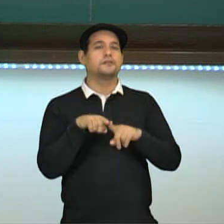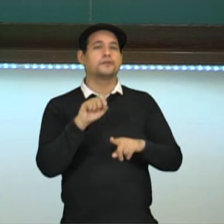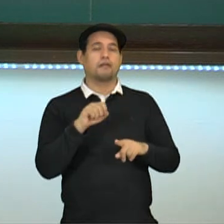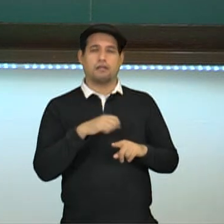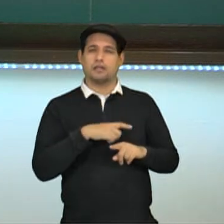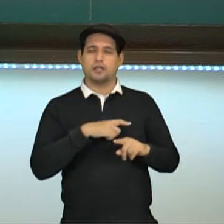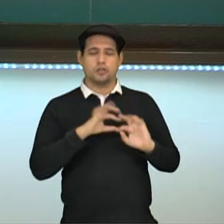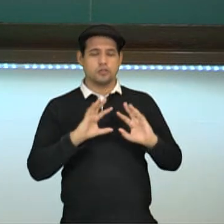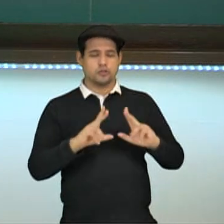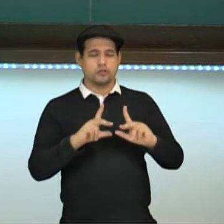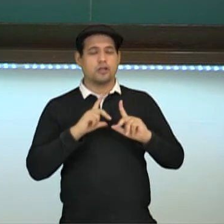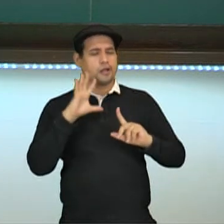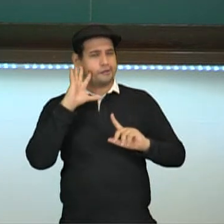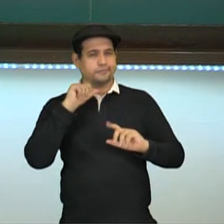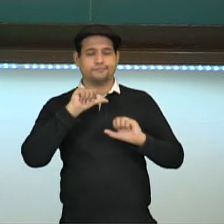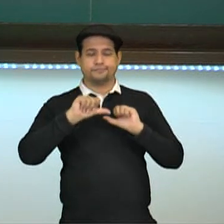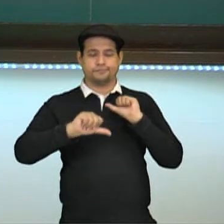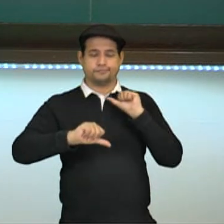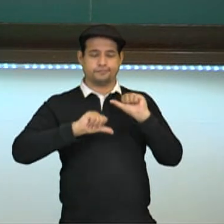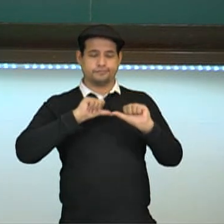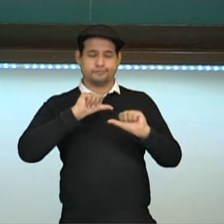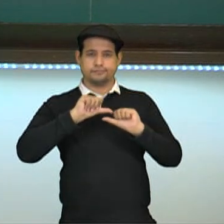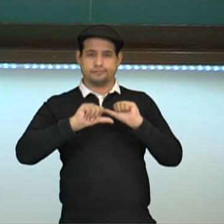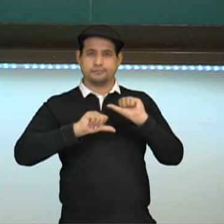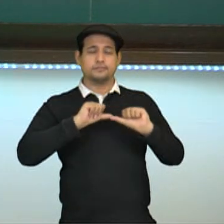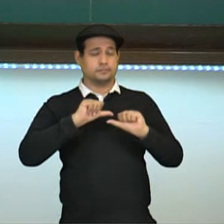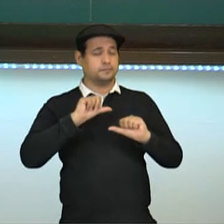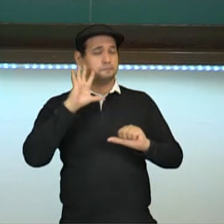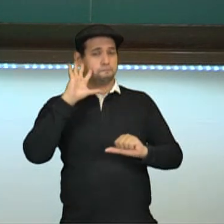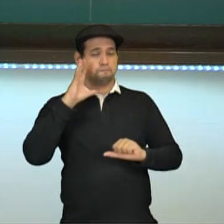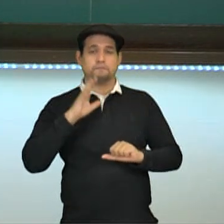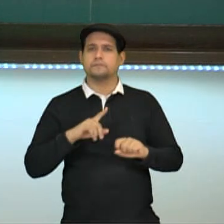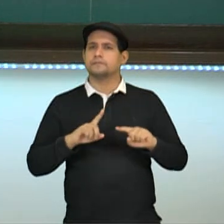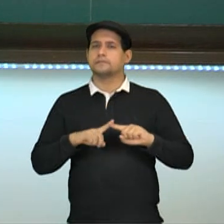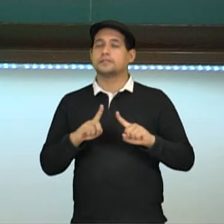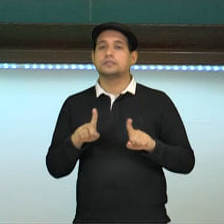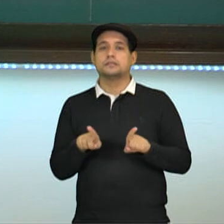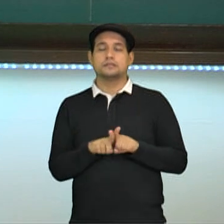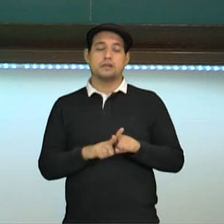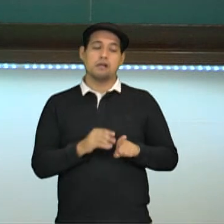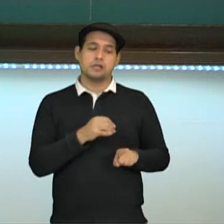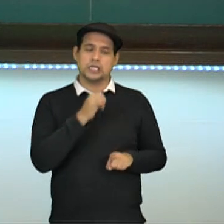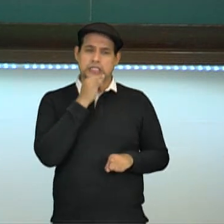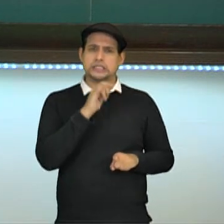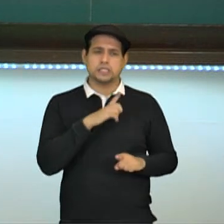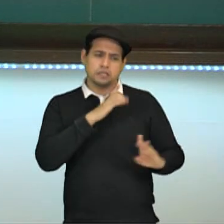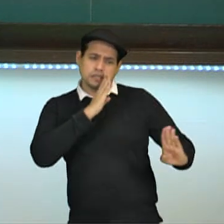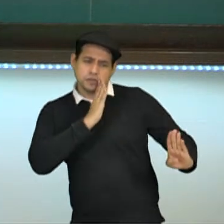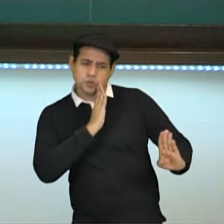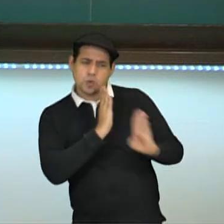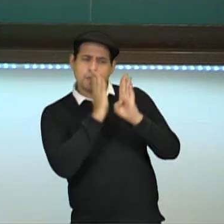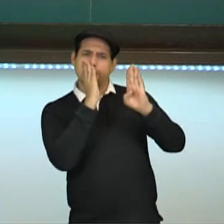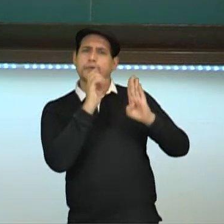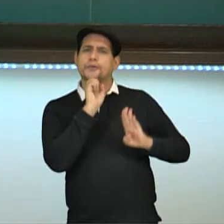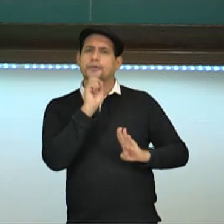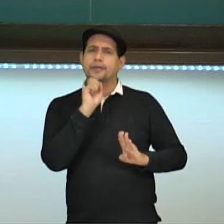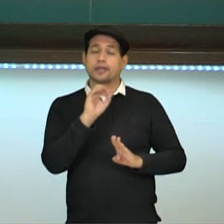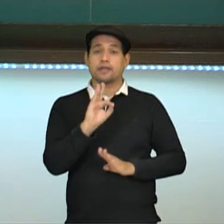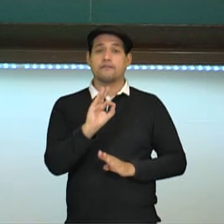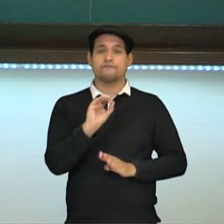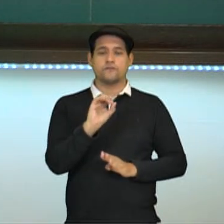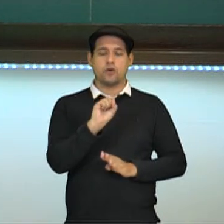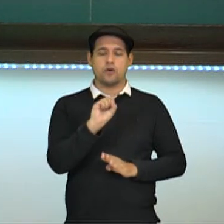organismos sofrem mudanças ao longo do tempo. Então, a partir do momento que se descobriu, então,